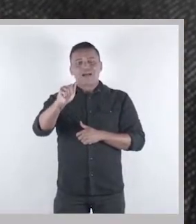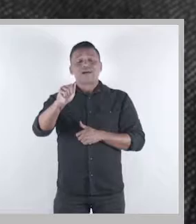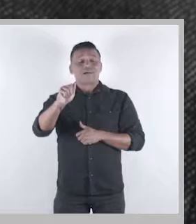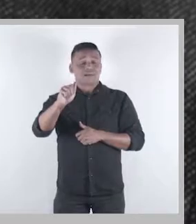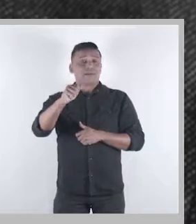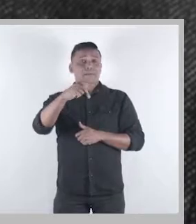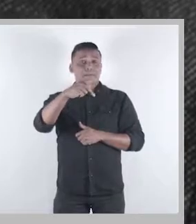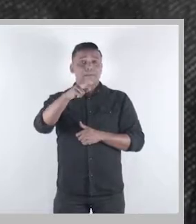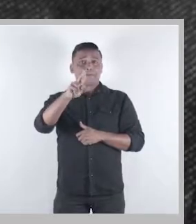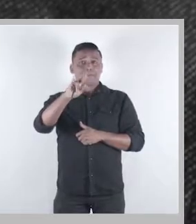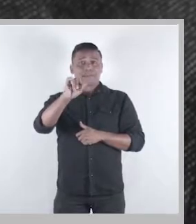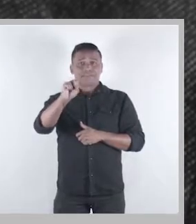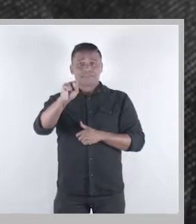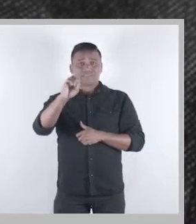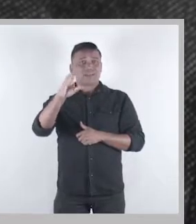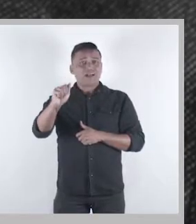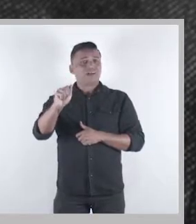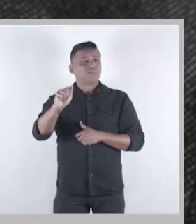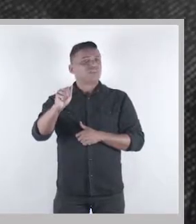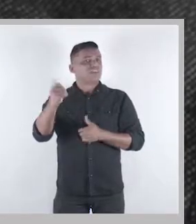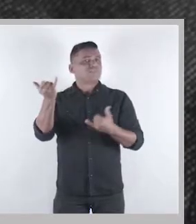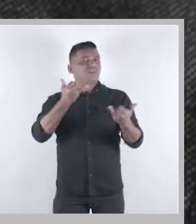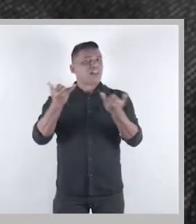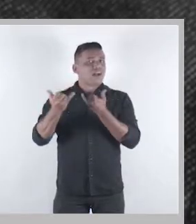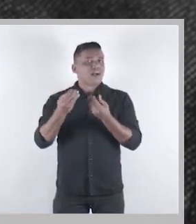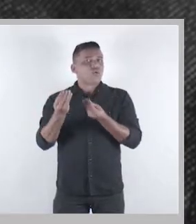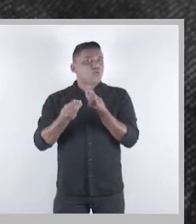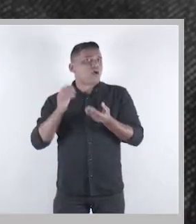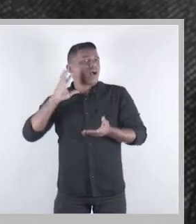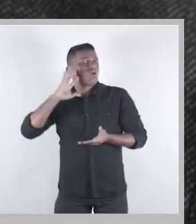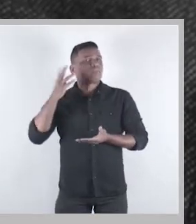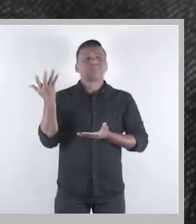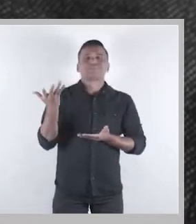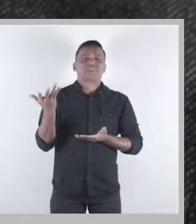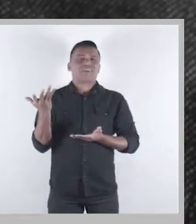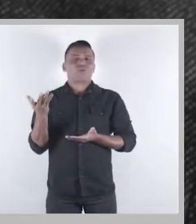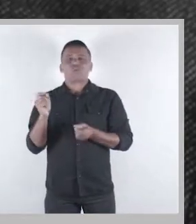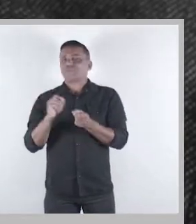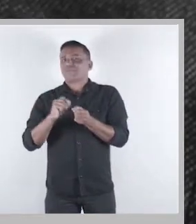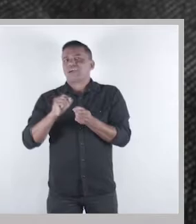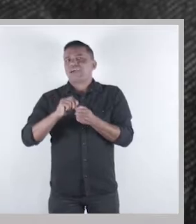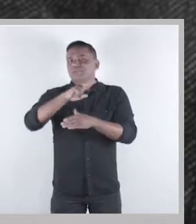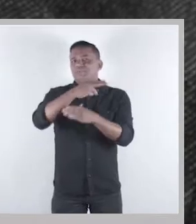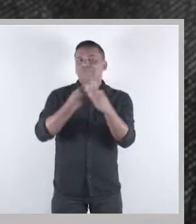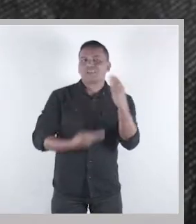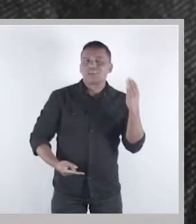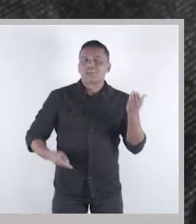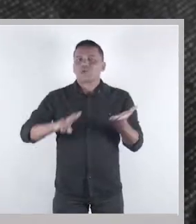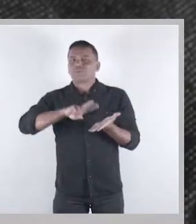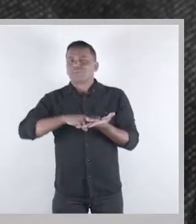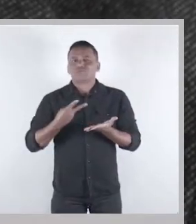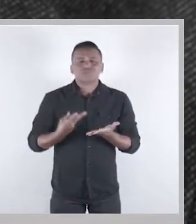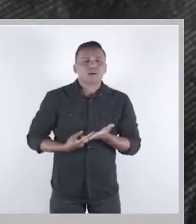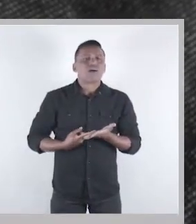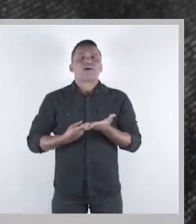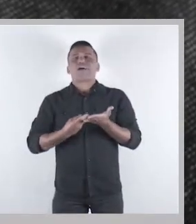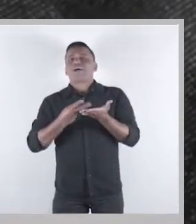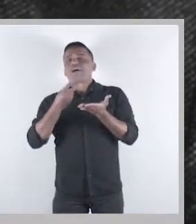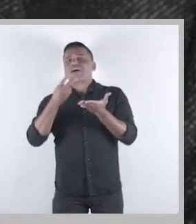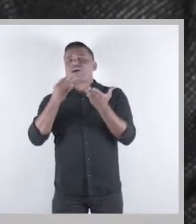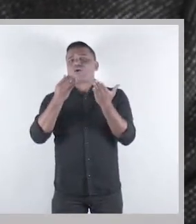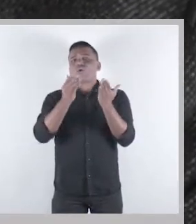desse processo né Como foi esse processo de tradução dessa das conversas né para o espanhol